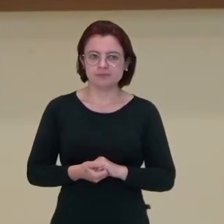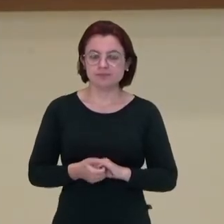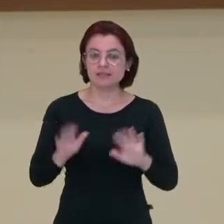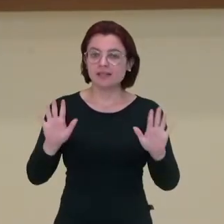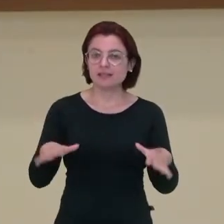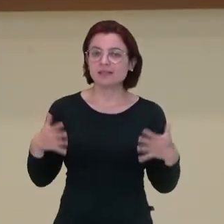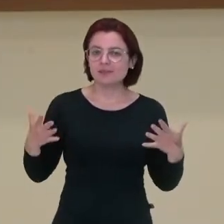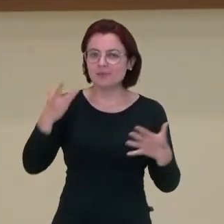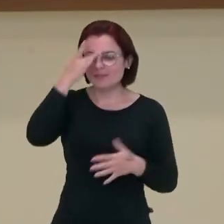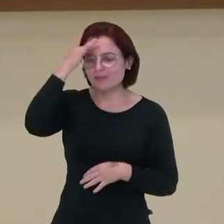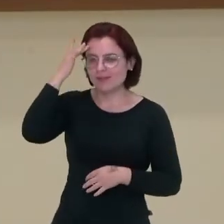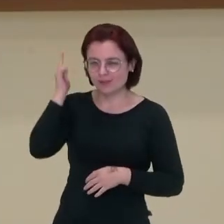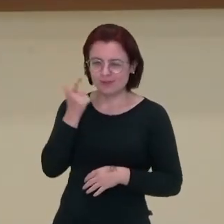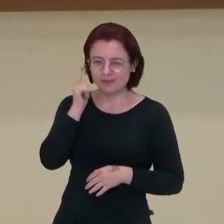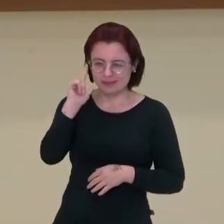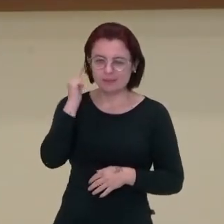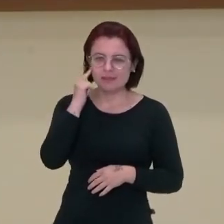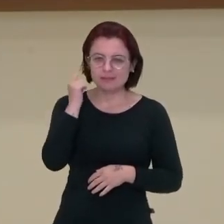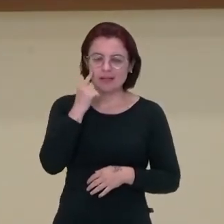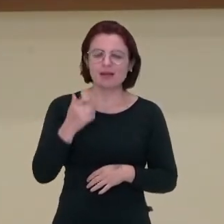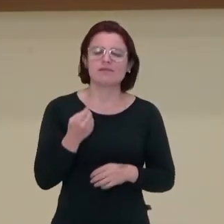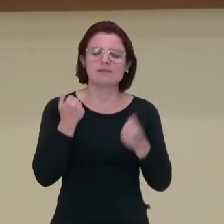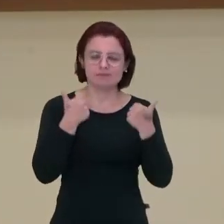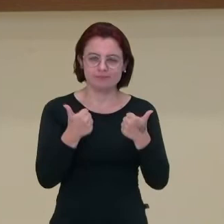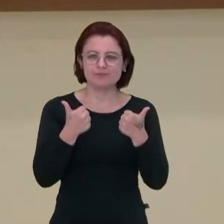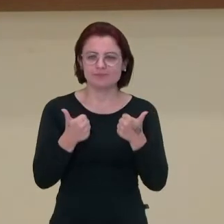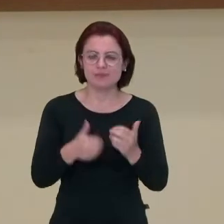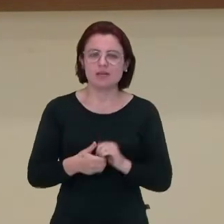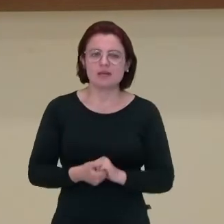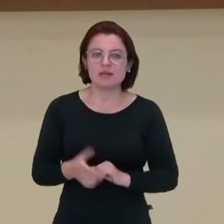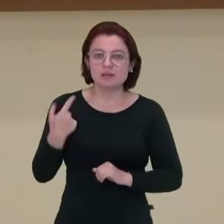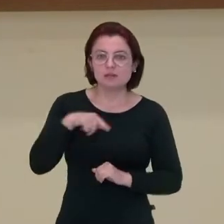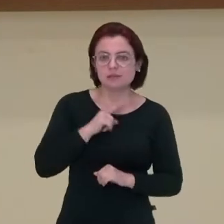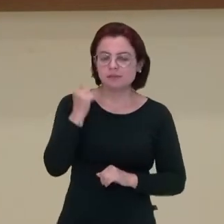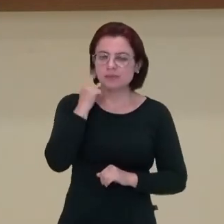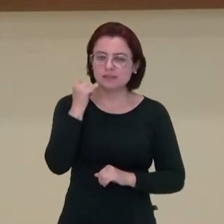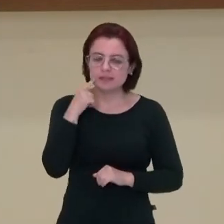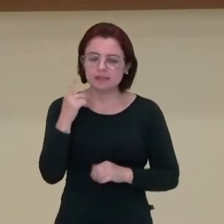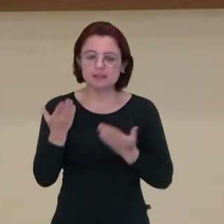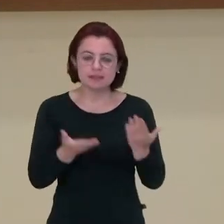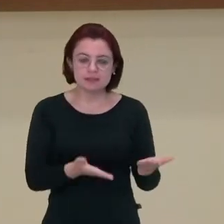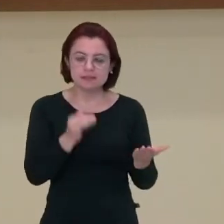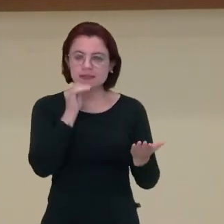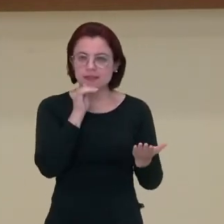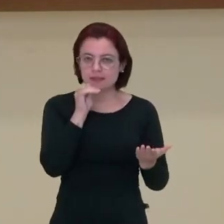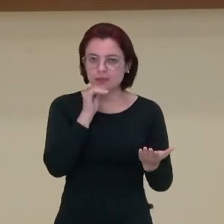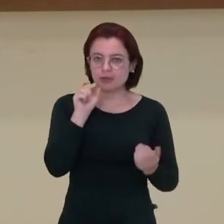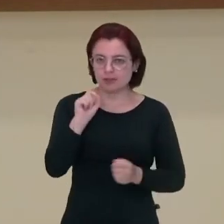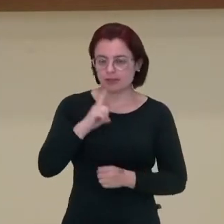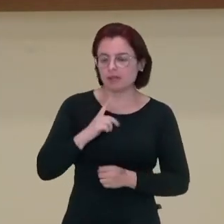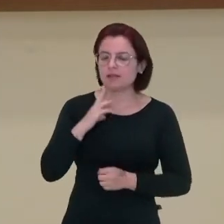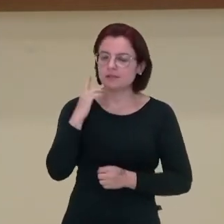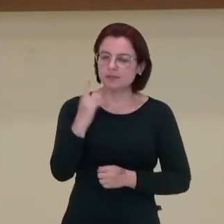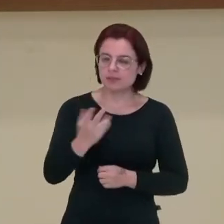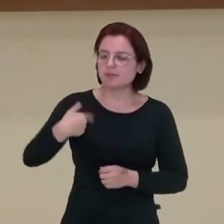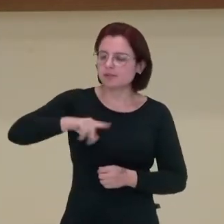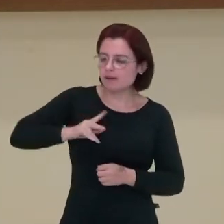Então, galera, pensaram, tá bem fácil, né? Vamos pensar ali, neste exemplo, vamos dar a resposta e vamos